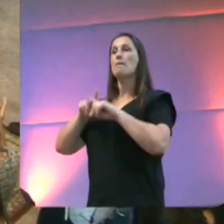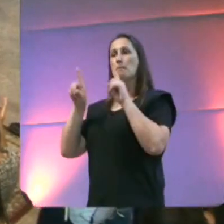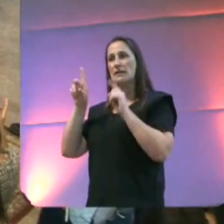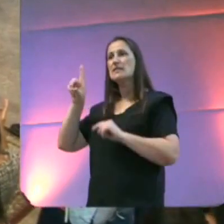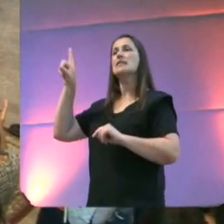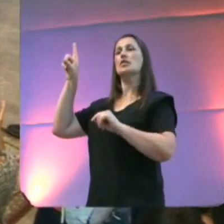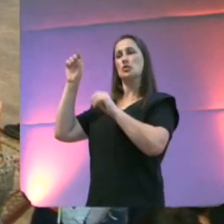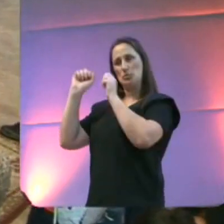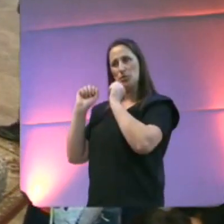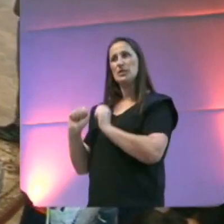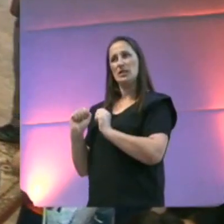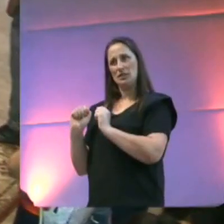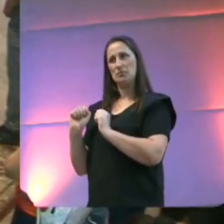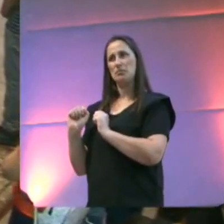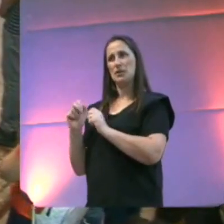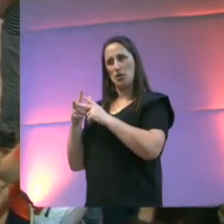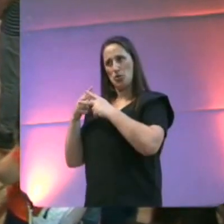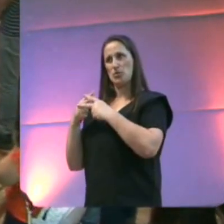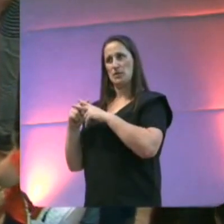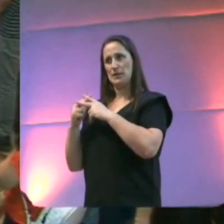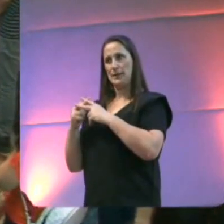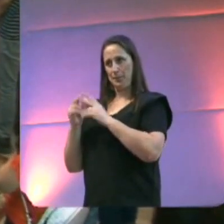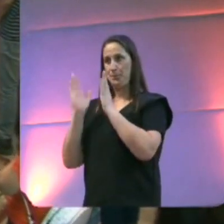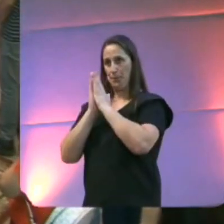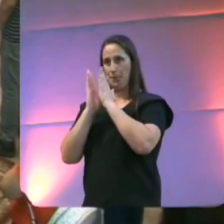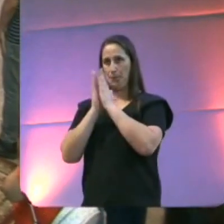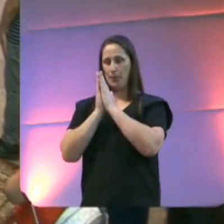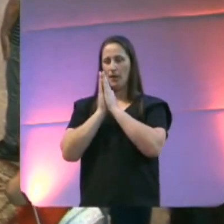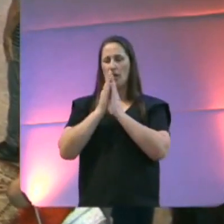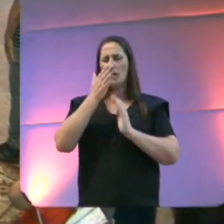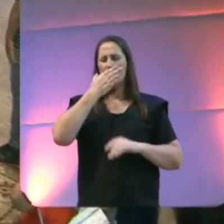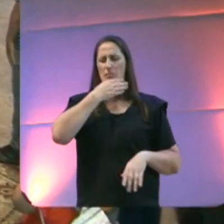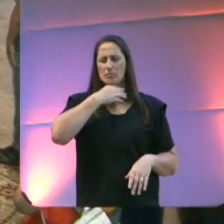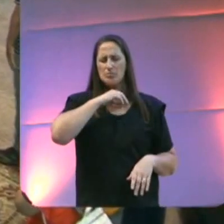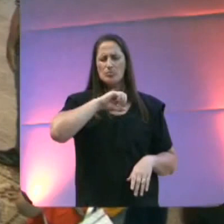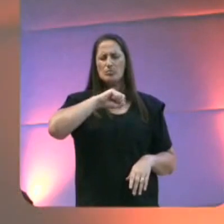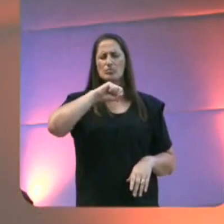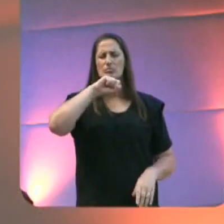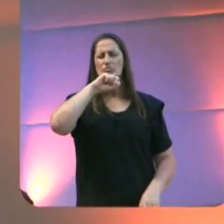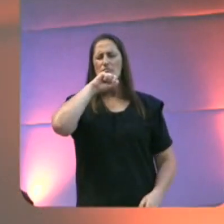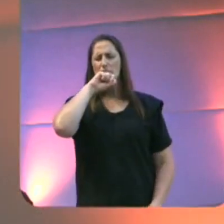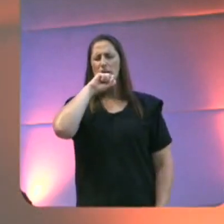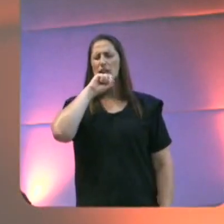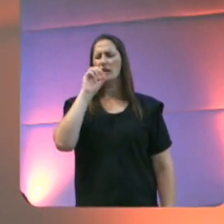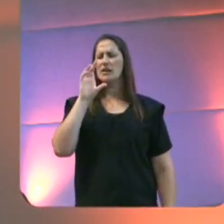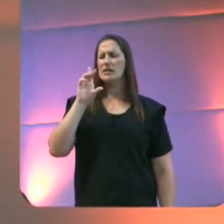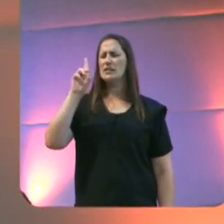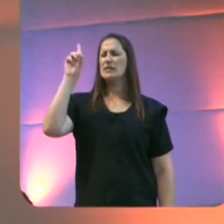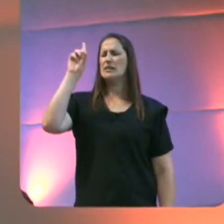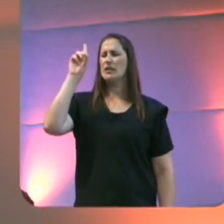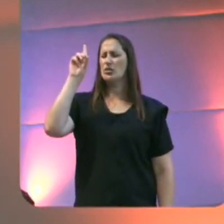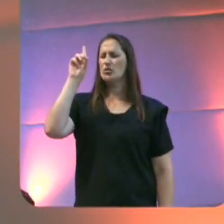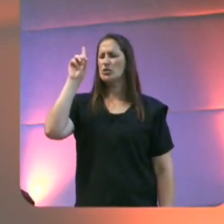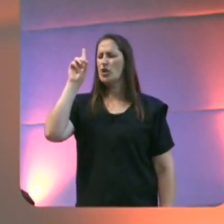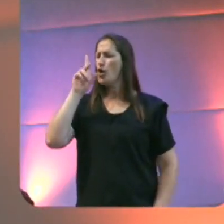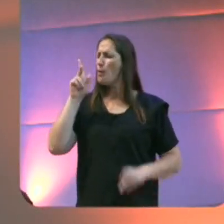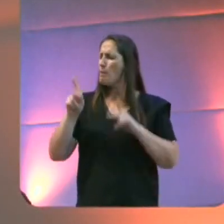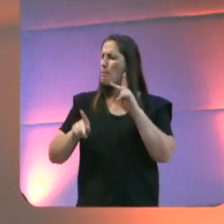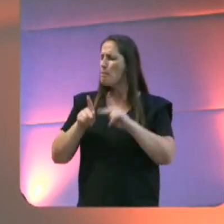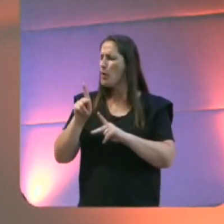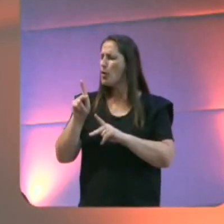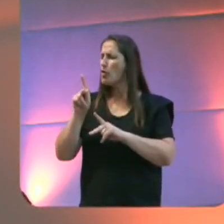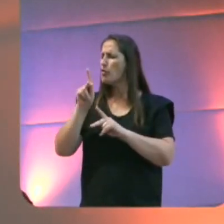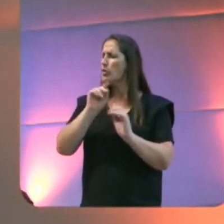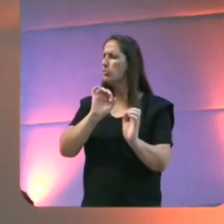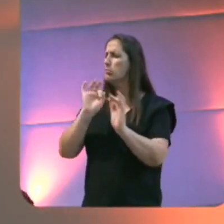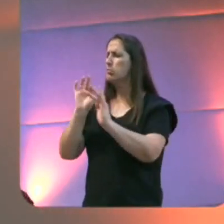Senhor Jesus, aqui está o Teu povo. Teu Espírito está falando com eles, e eles decidiram não resistir à